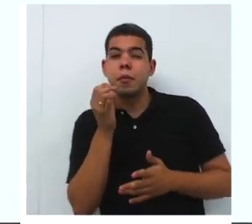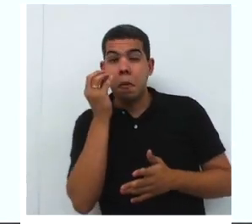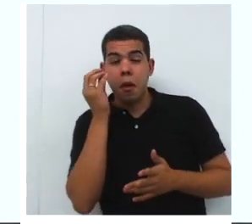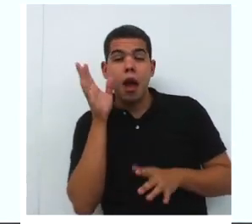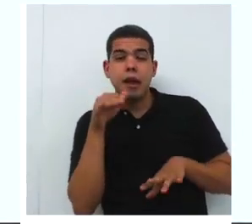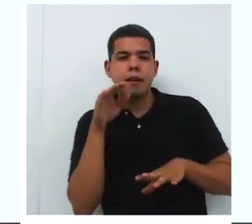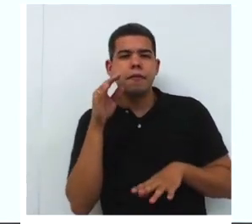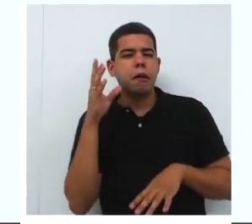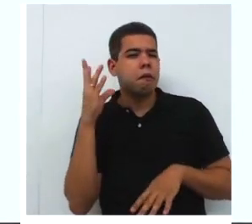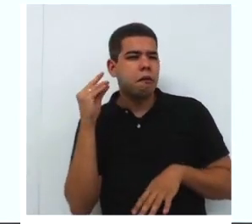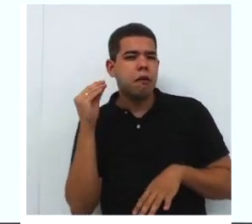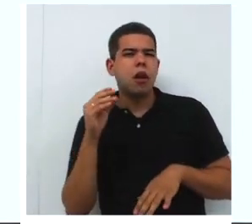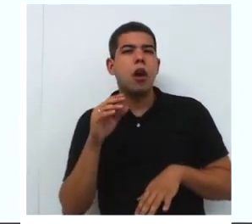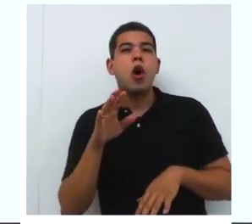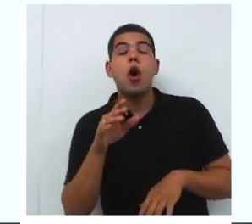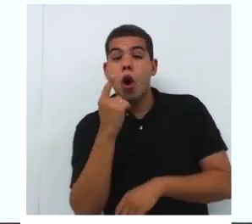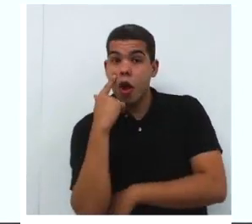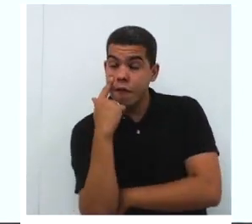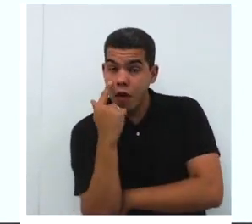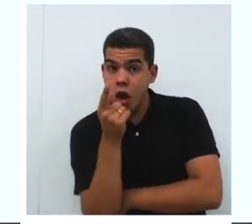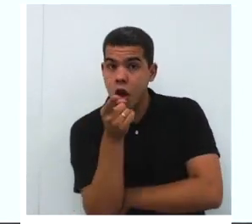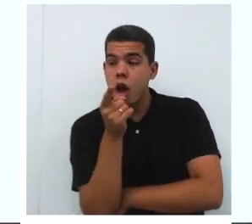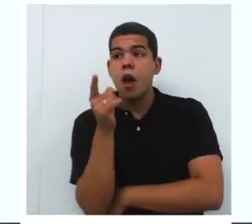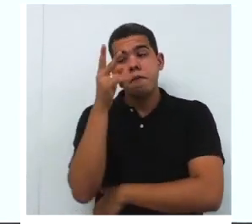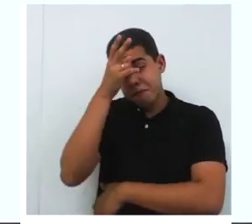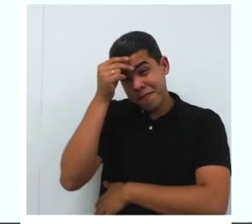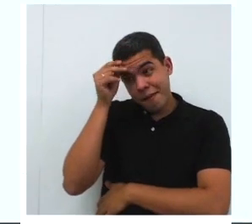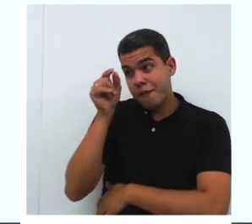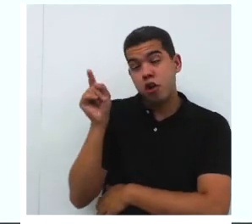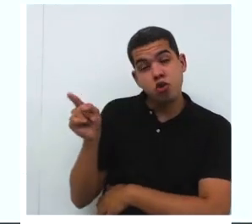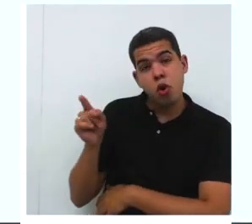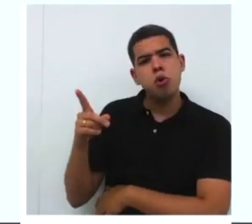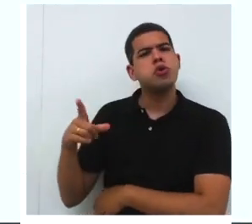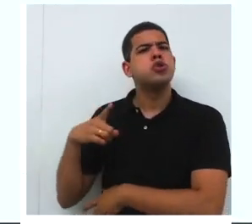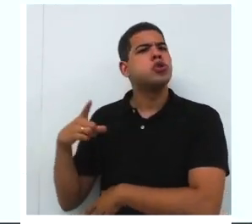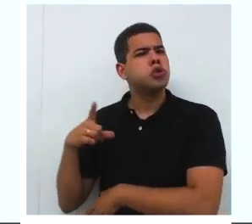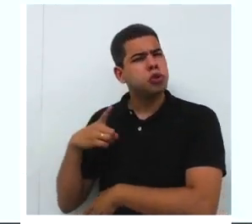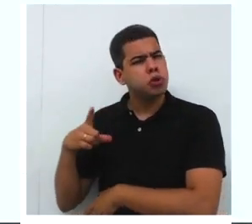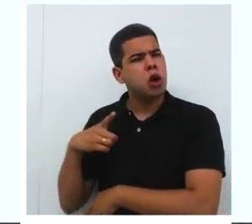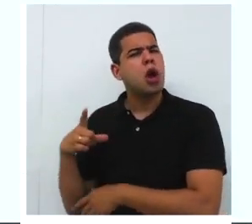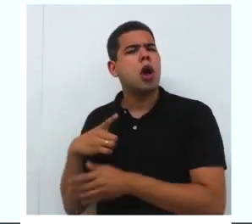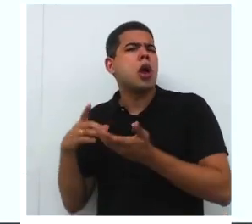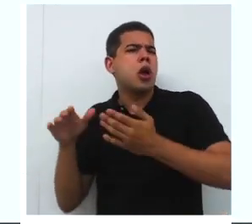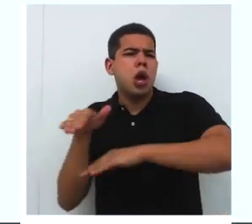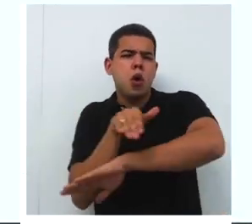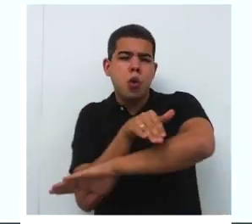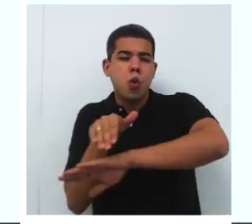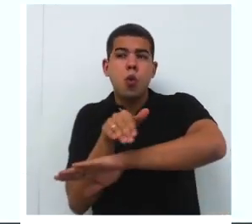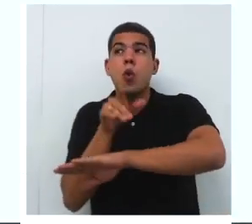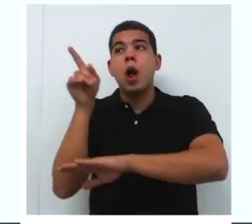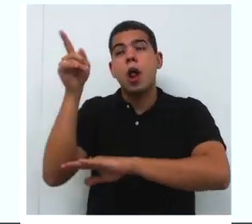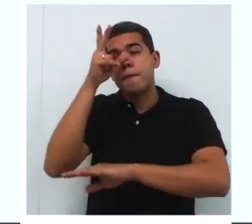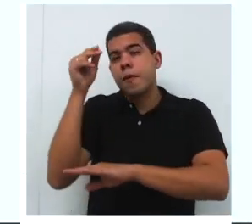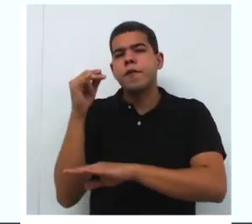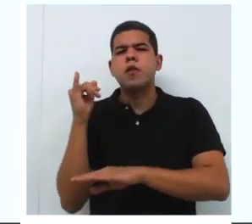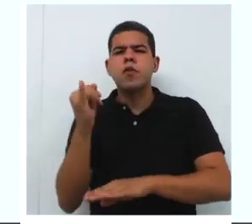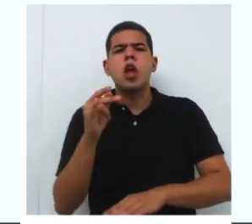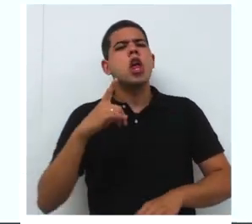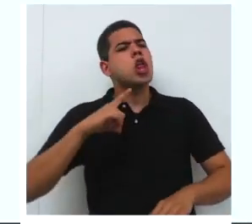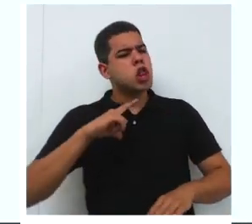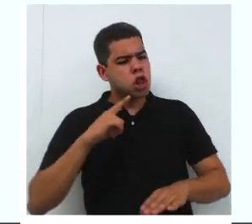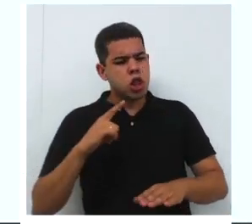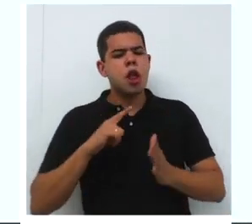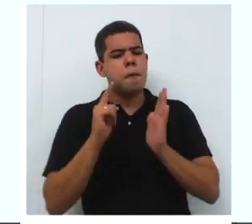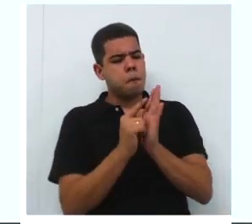Uma rua que consta na prefeitura como calçada e ela nunca viu asfalto, nunca viu as pedras portuguesas ou